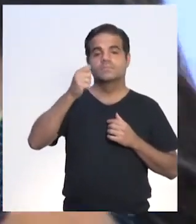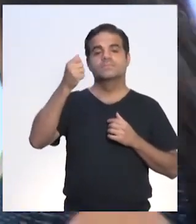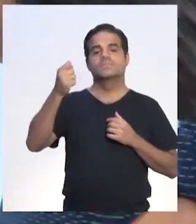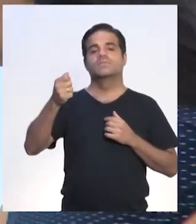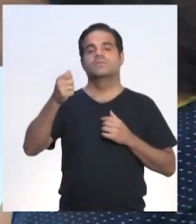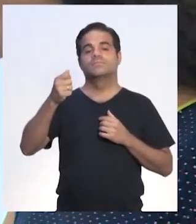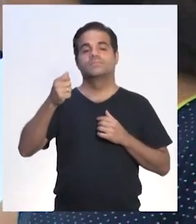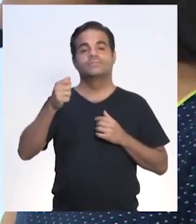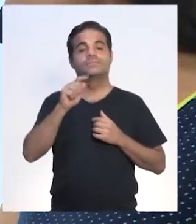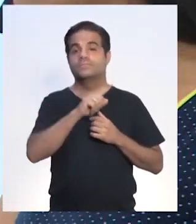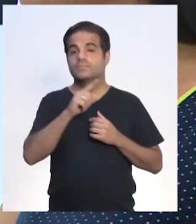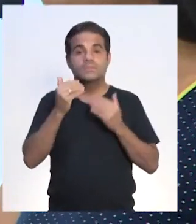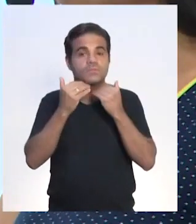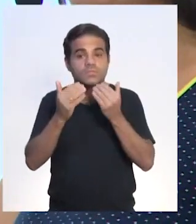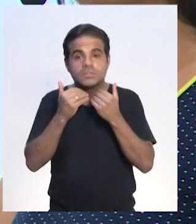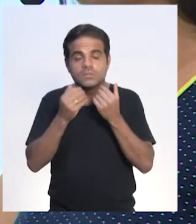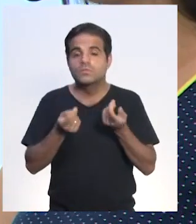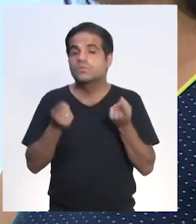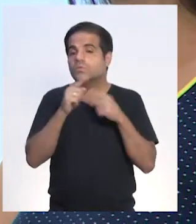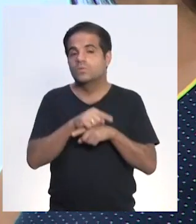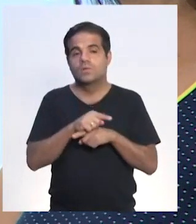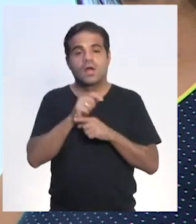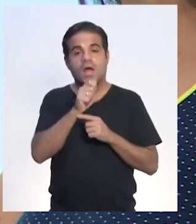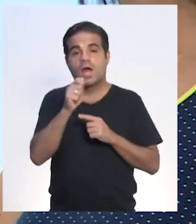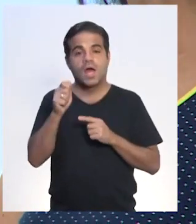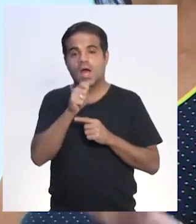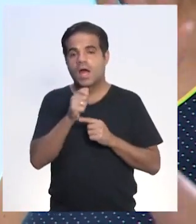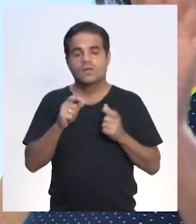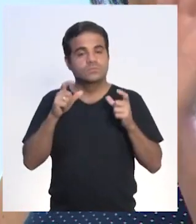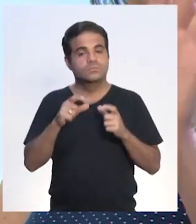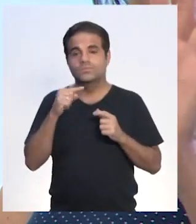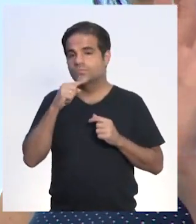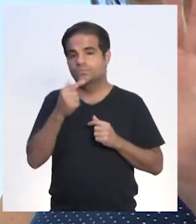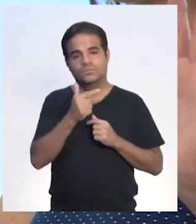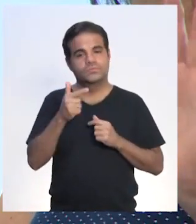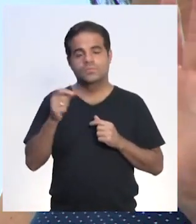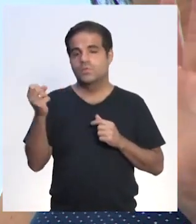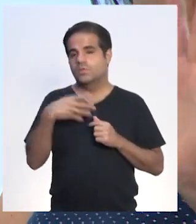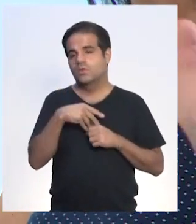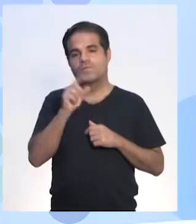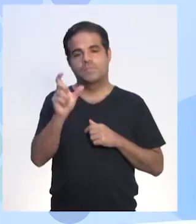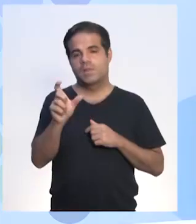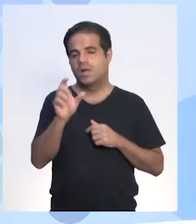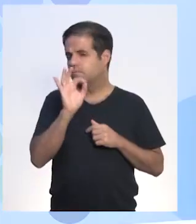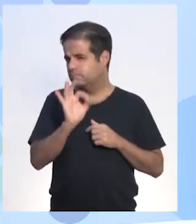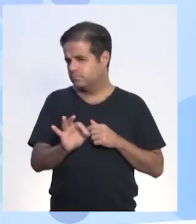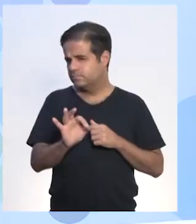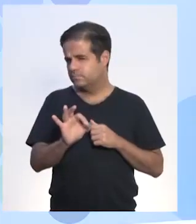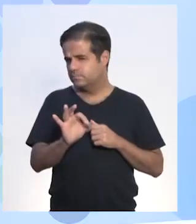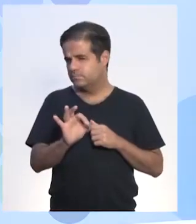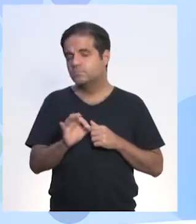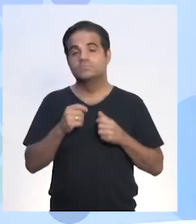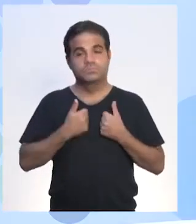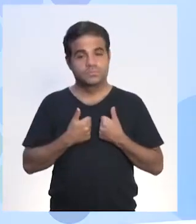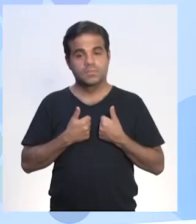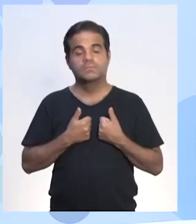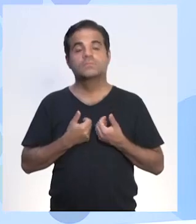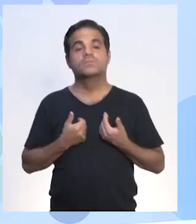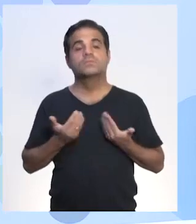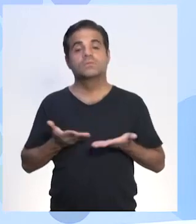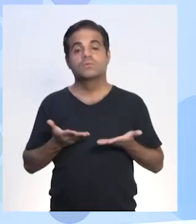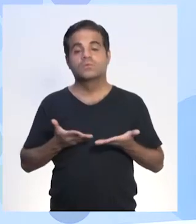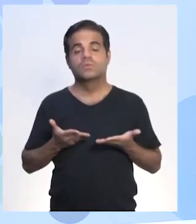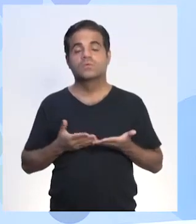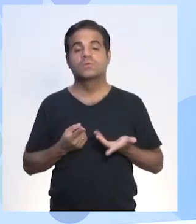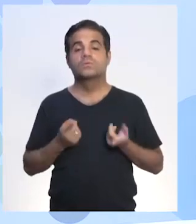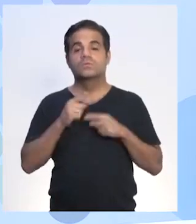F-L-A-A. E não adianta eu trocar o A com o A de lugar, que eu não vou ter uma nova palavra. Certo? Muito bem. Então,